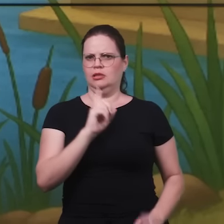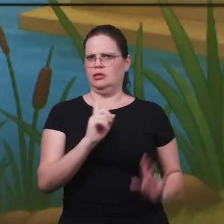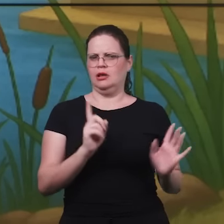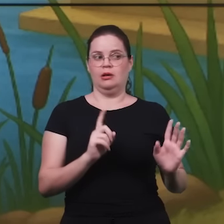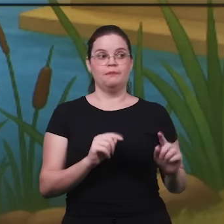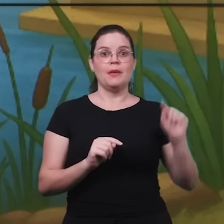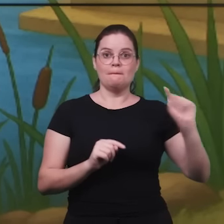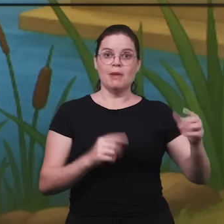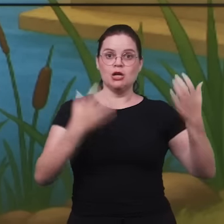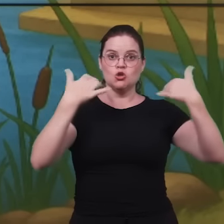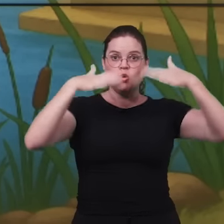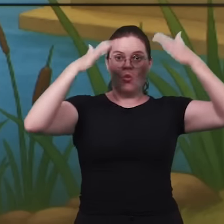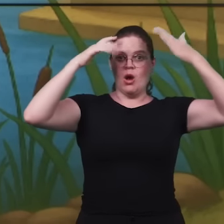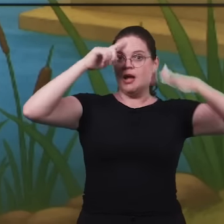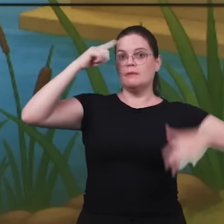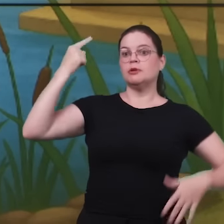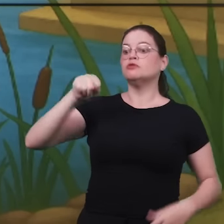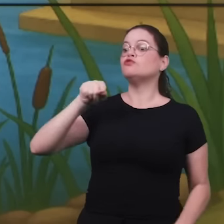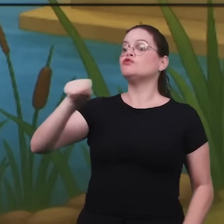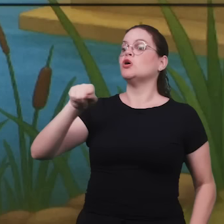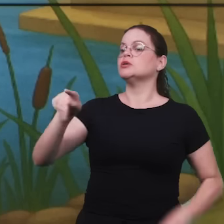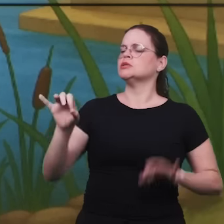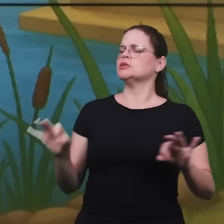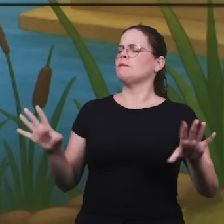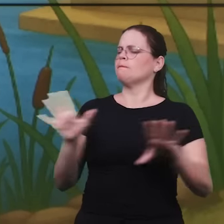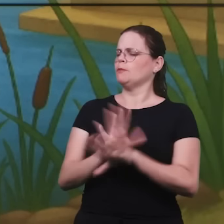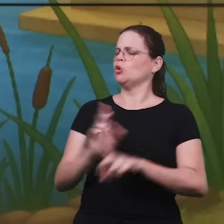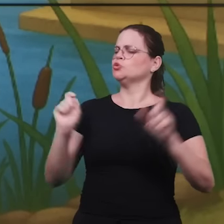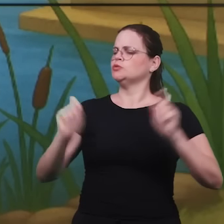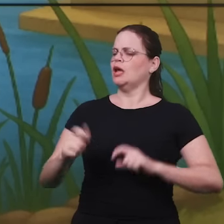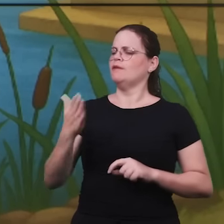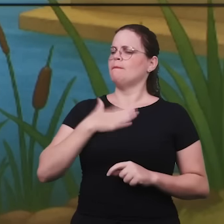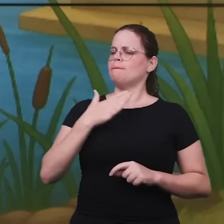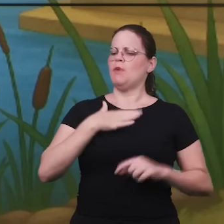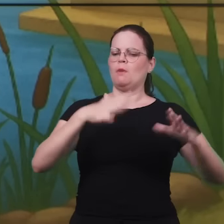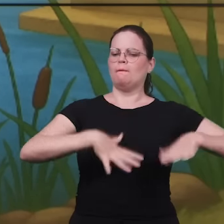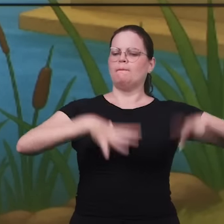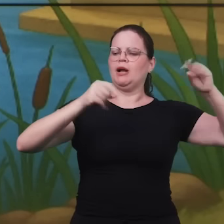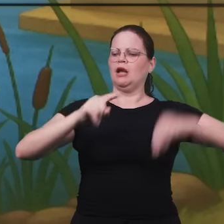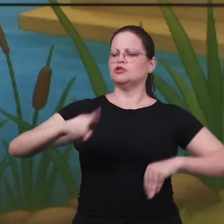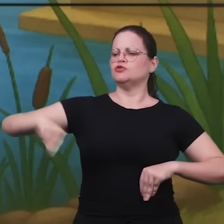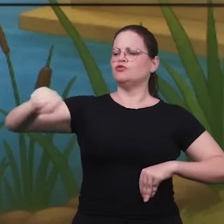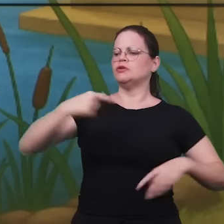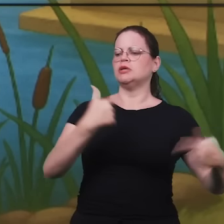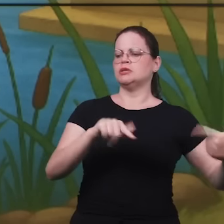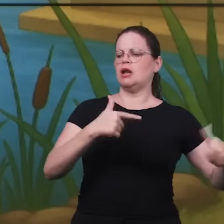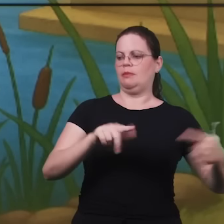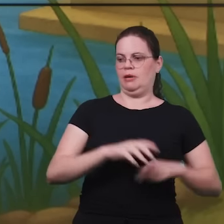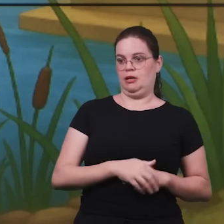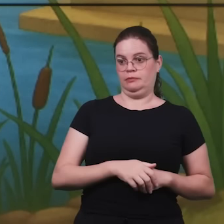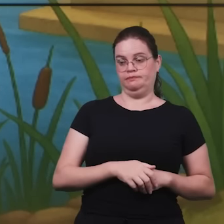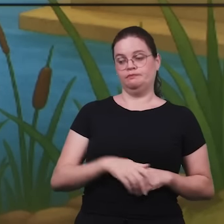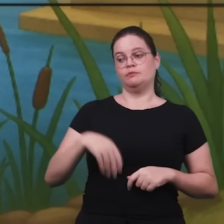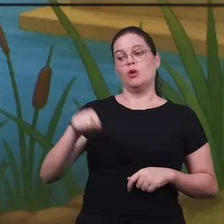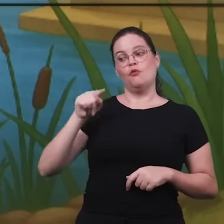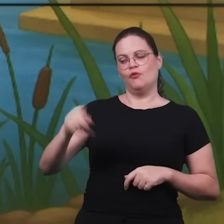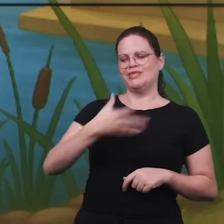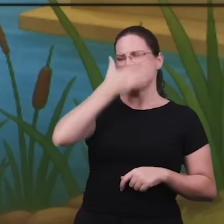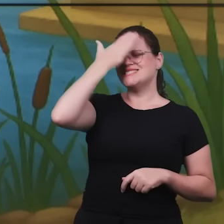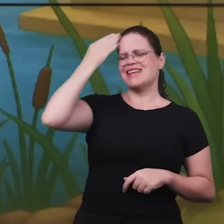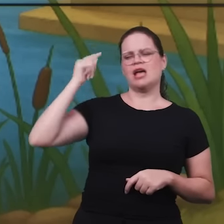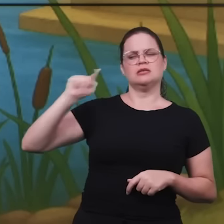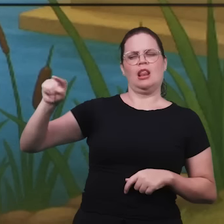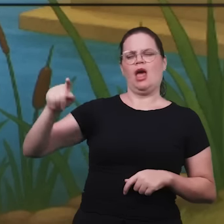aqueles jovens estivessem preparados para servir a ele. E por isso, queria que eles esquecessem o Deus a quem